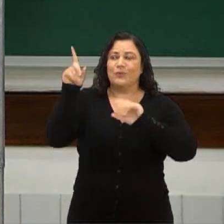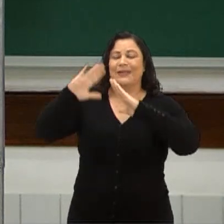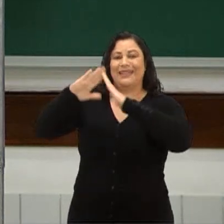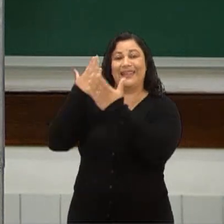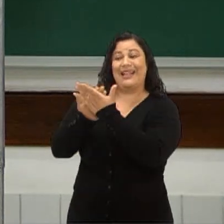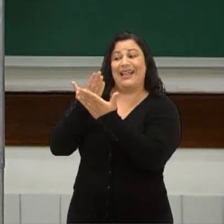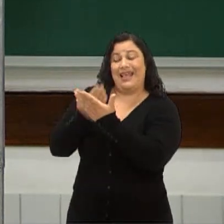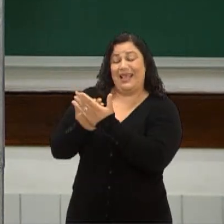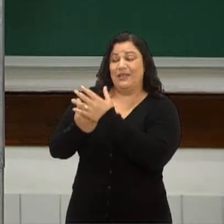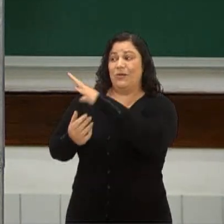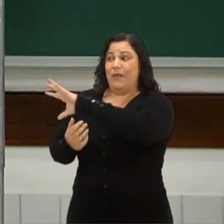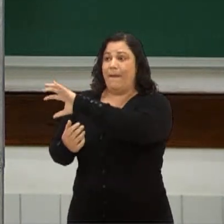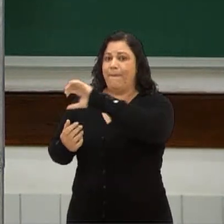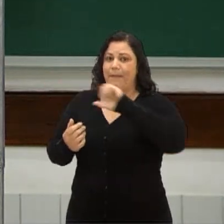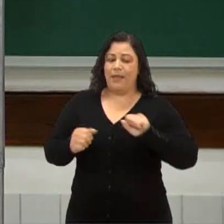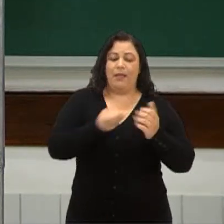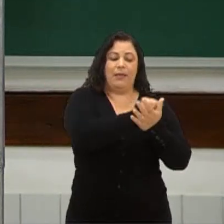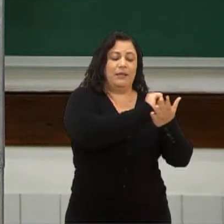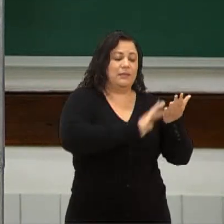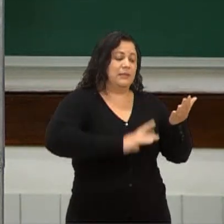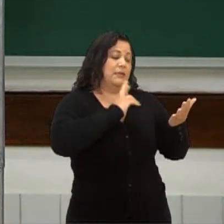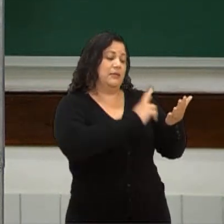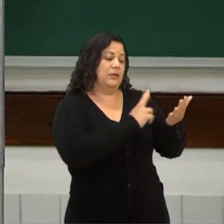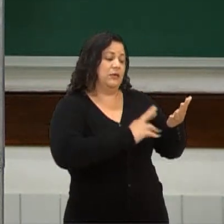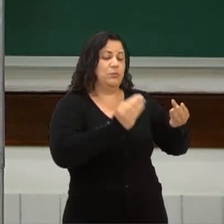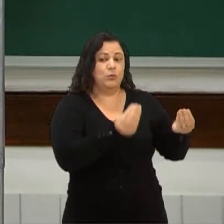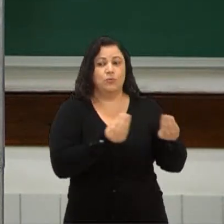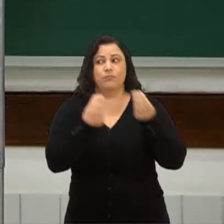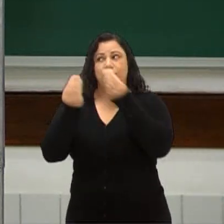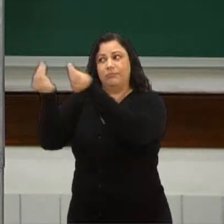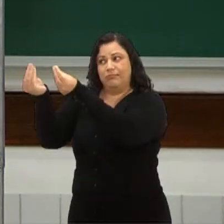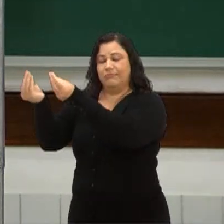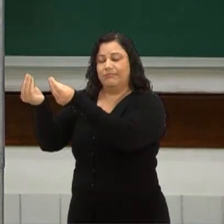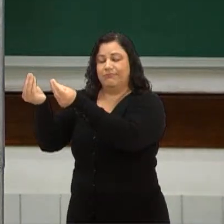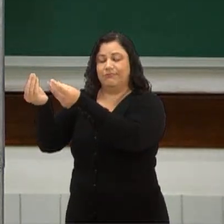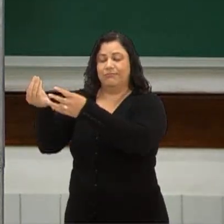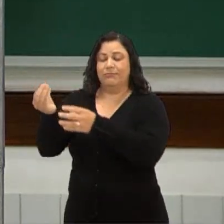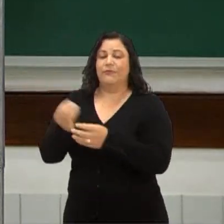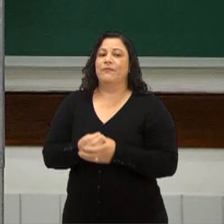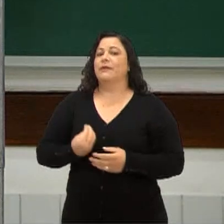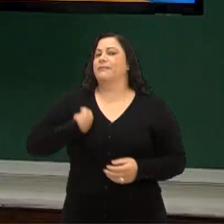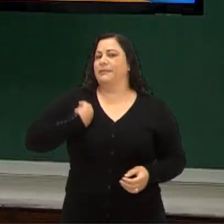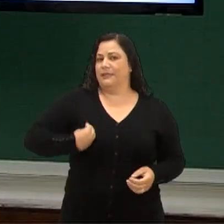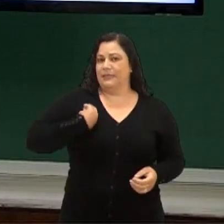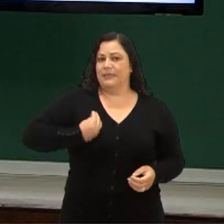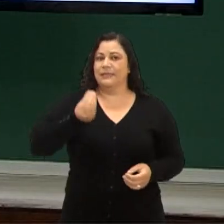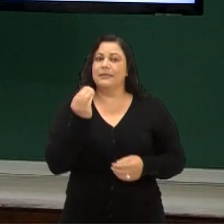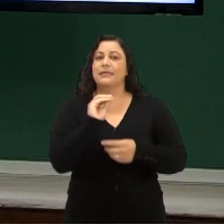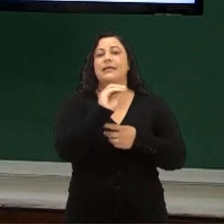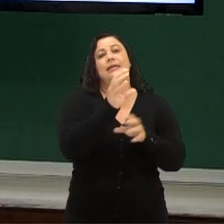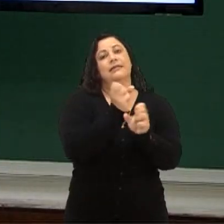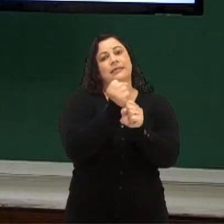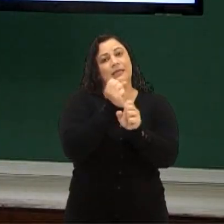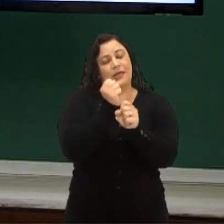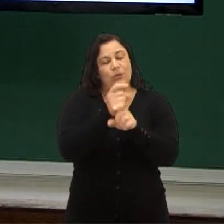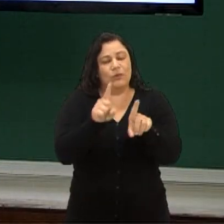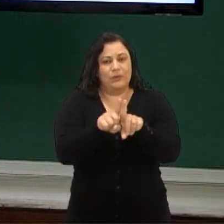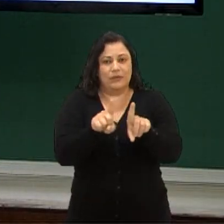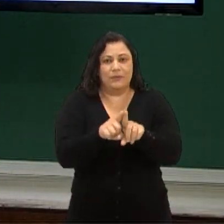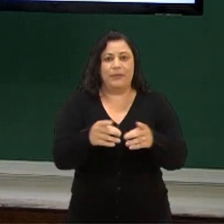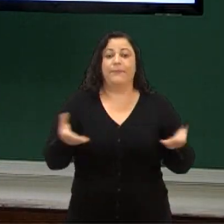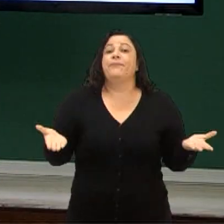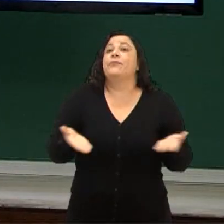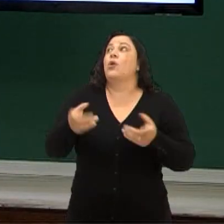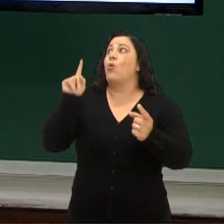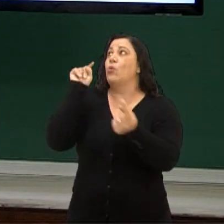para a escola. Eles vão marcar a tua presença também e anota ali, ok? O que nós veremos hoje na nossa aula, meus amigos? Quais são os